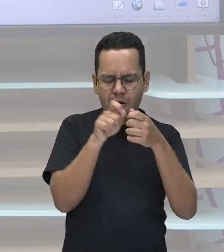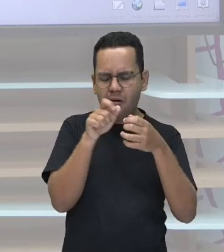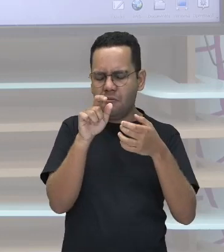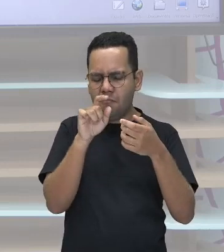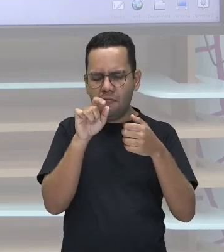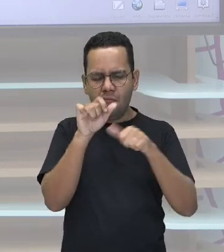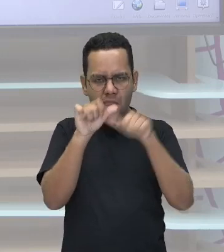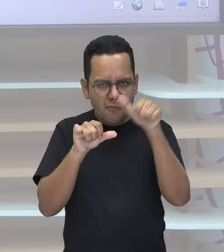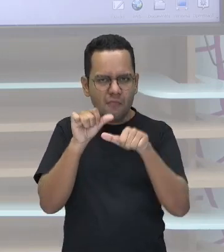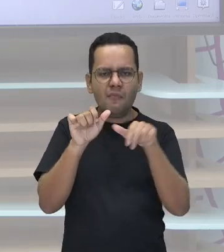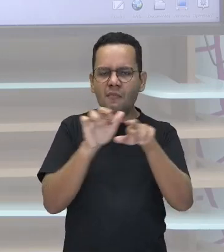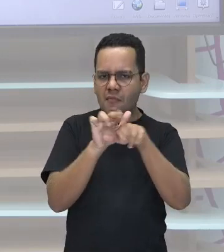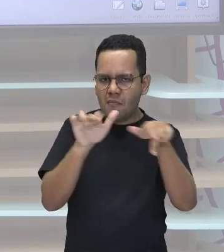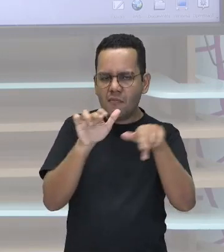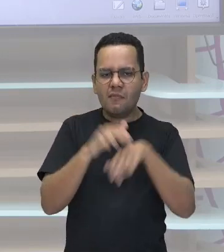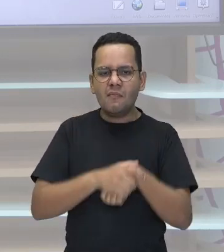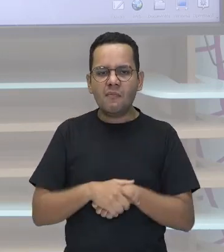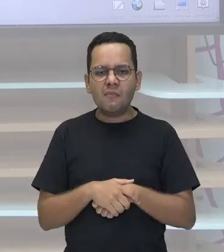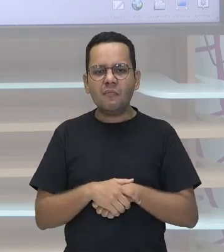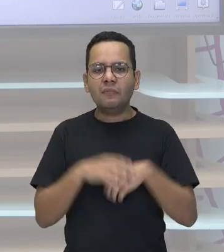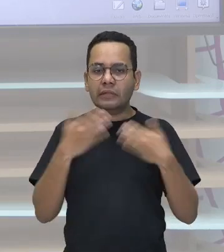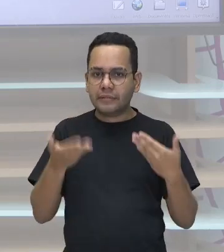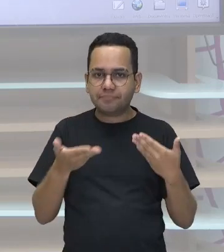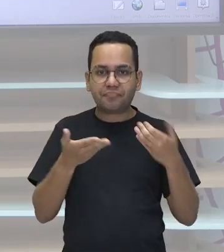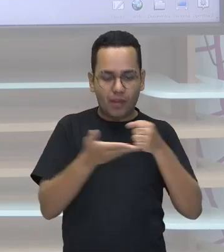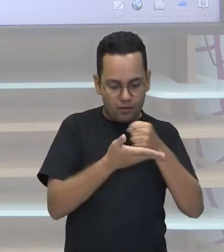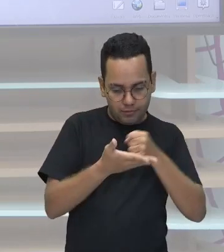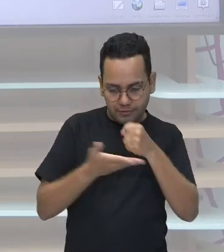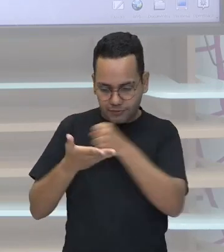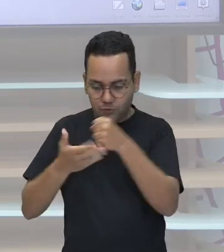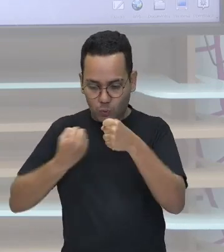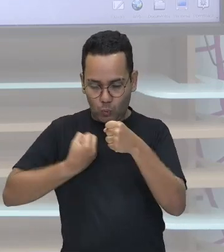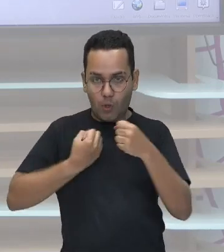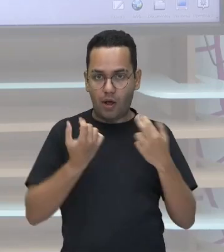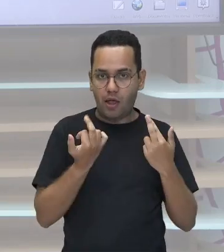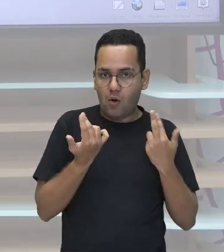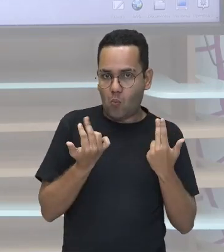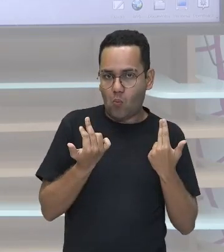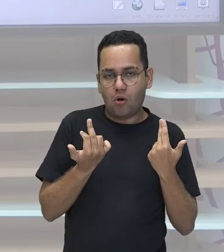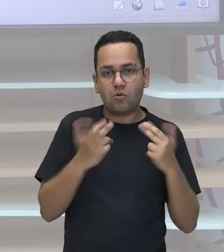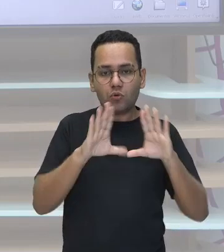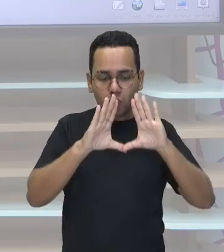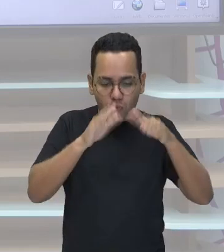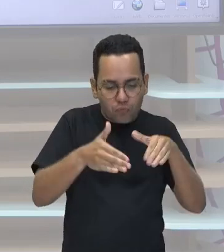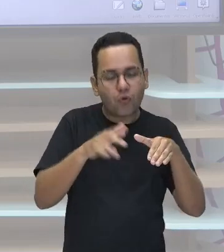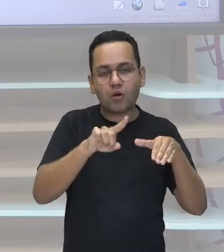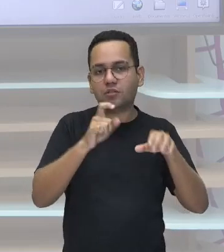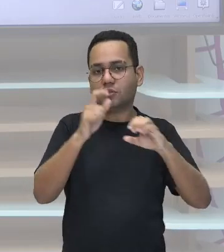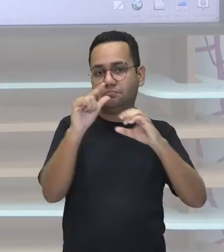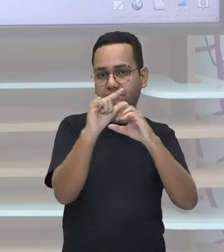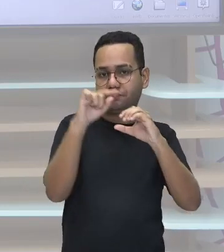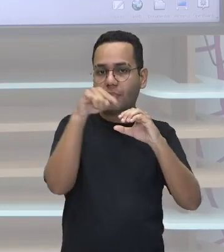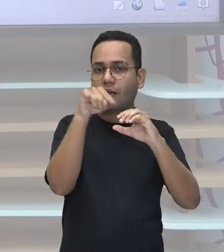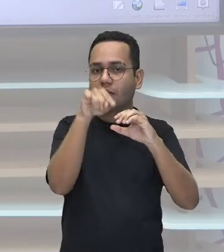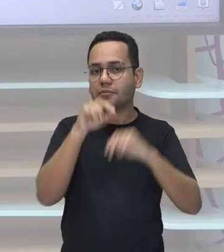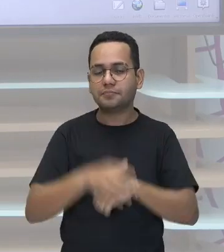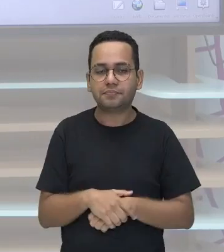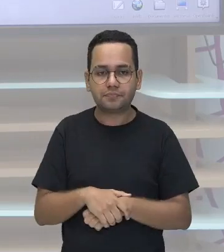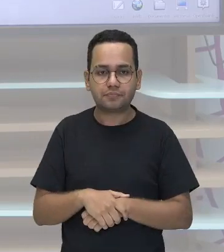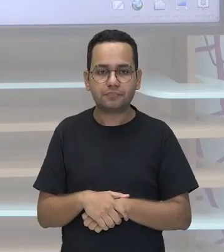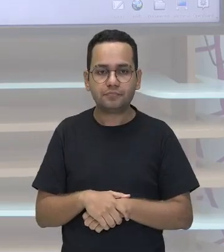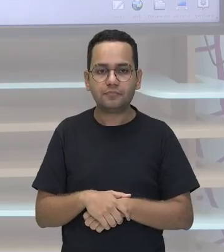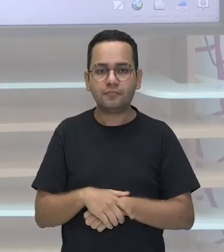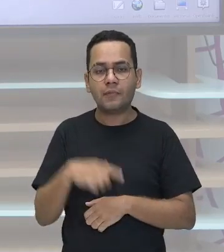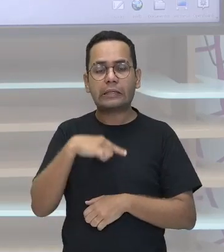iguais aí você descarta as bases e trabalha só a parte de cima só com os expoentes que e é onde está a